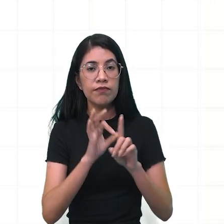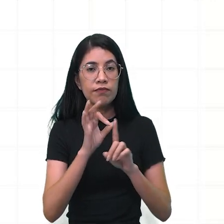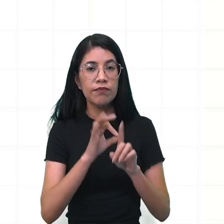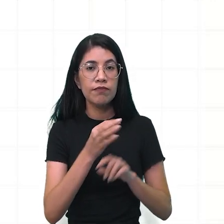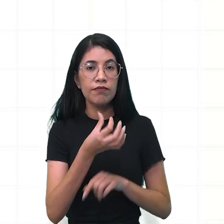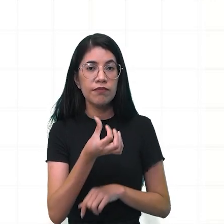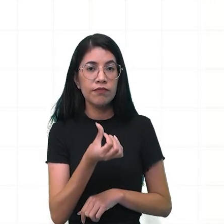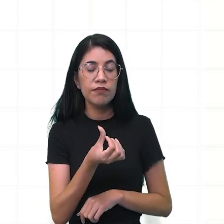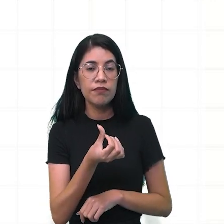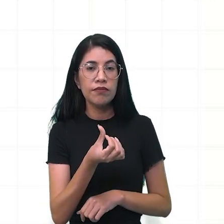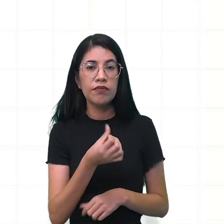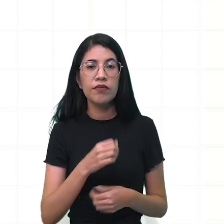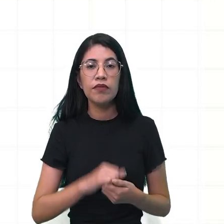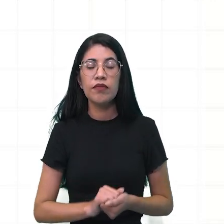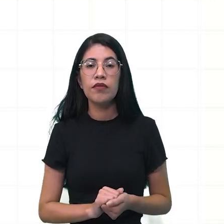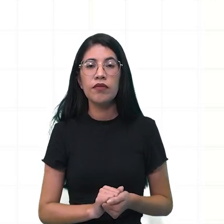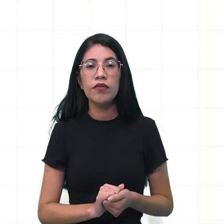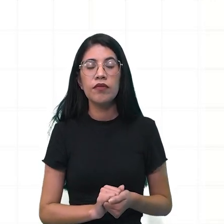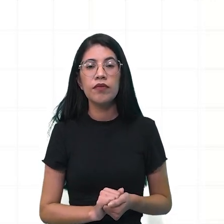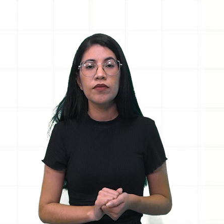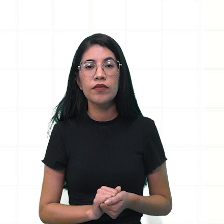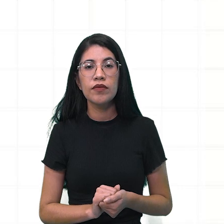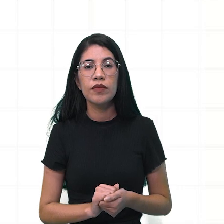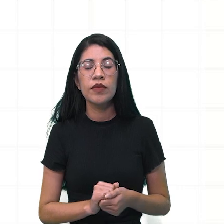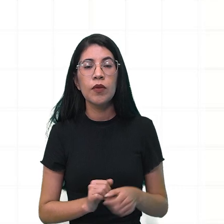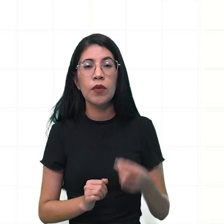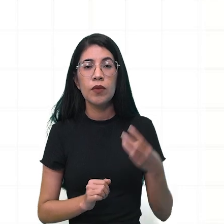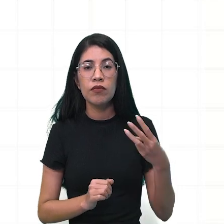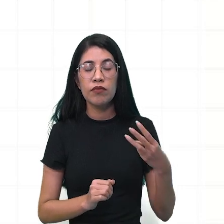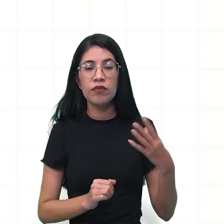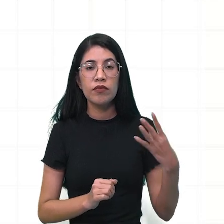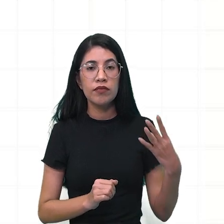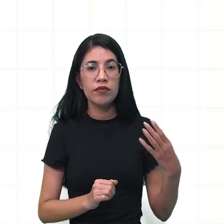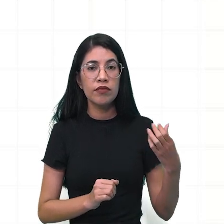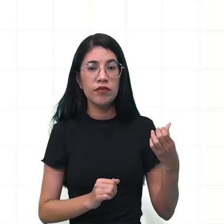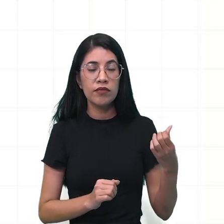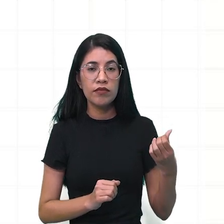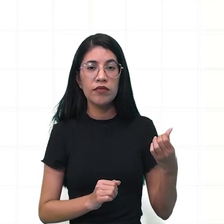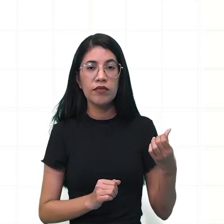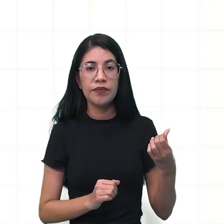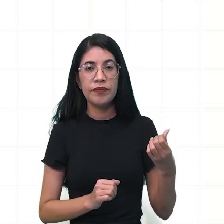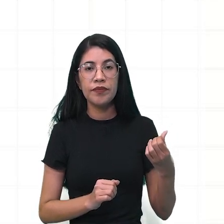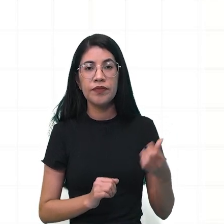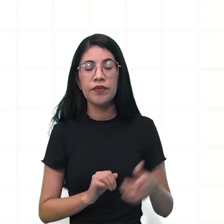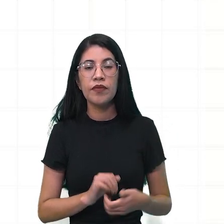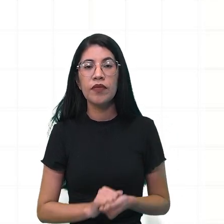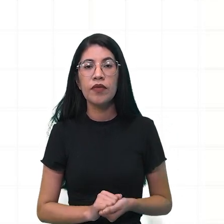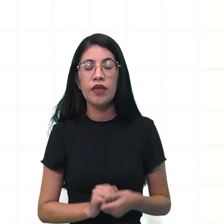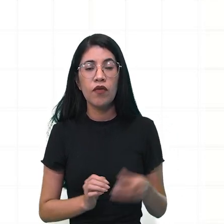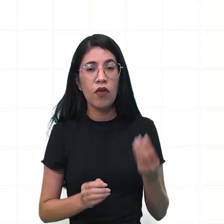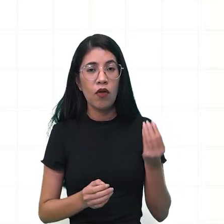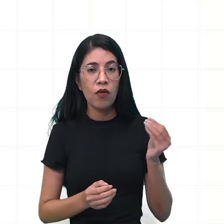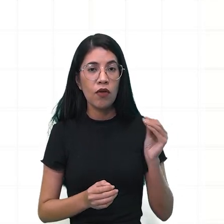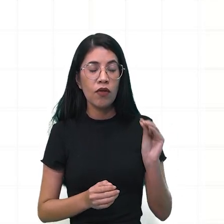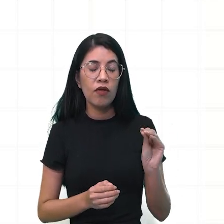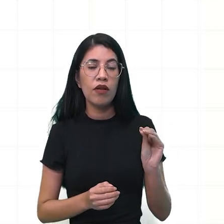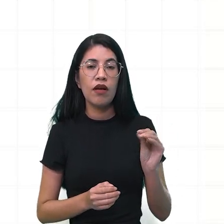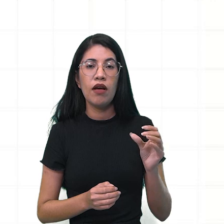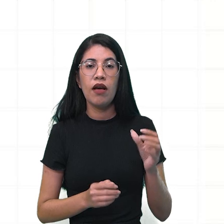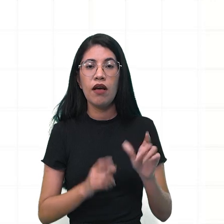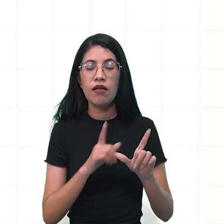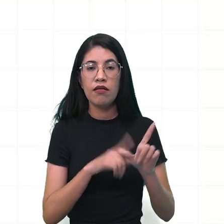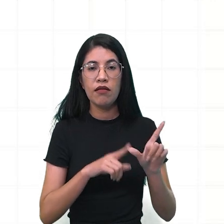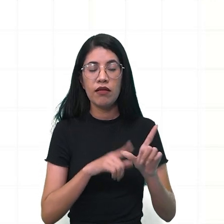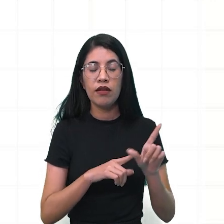graus. Então, eu tenho aqui 3, 4, 5, 6 graus. Então, aqui vai ficar a letra